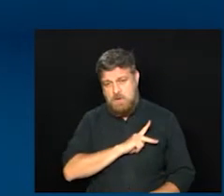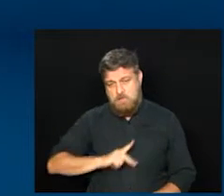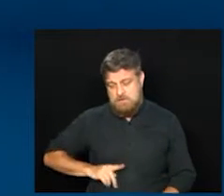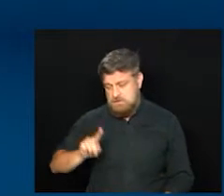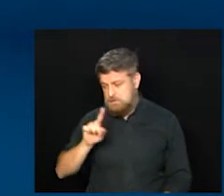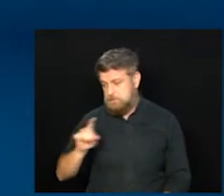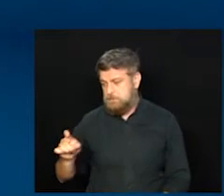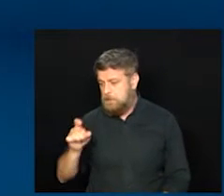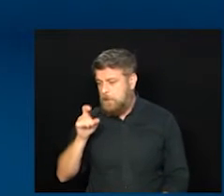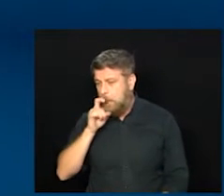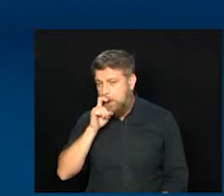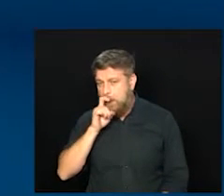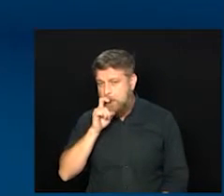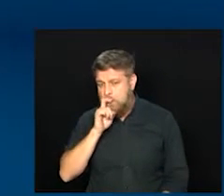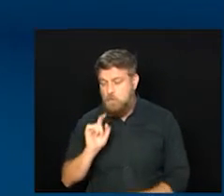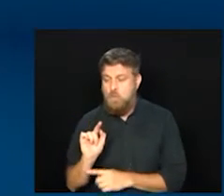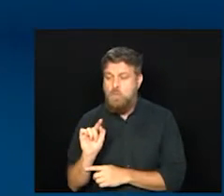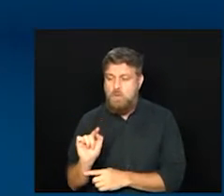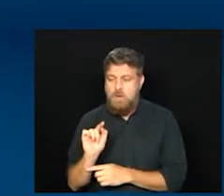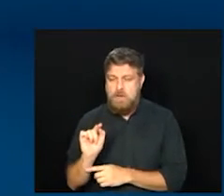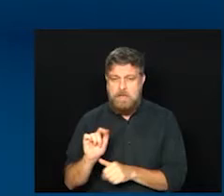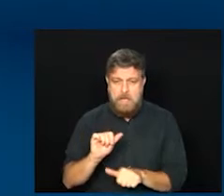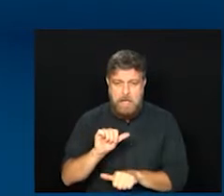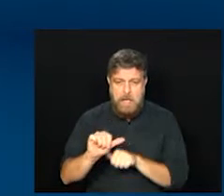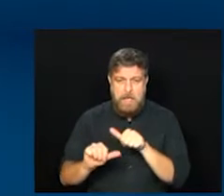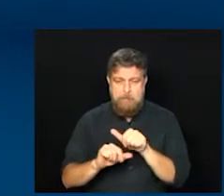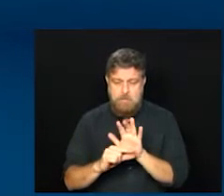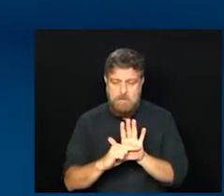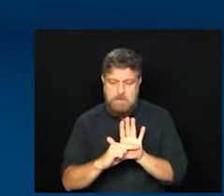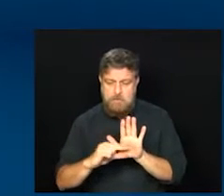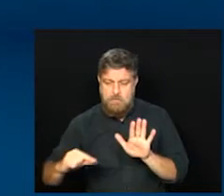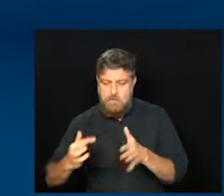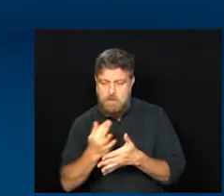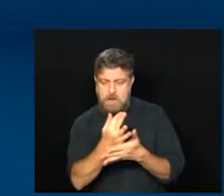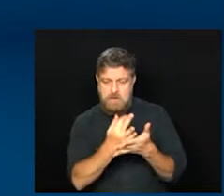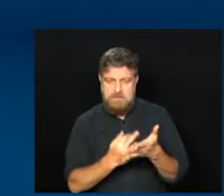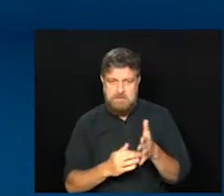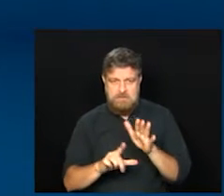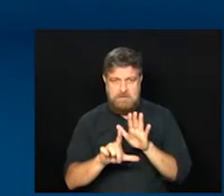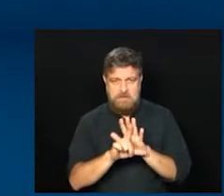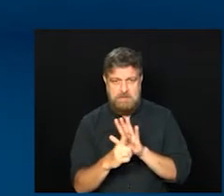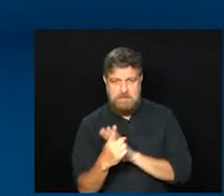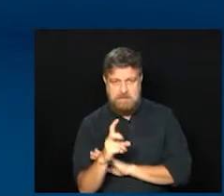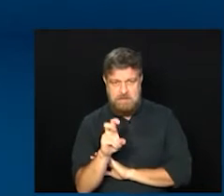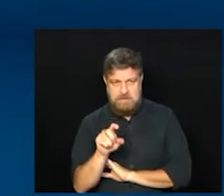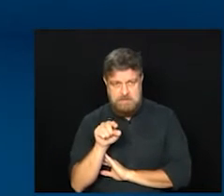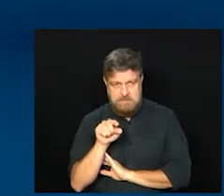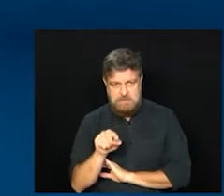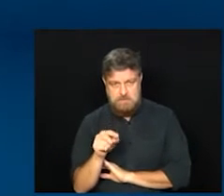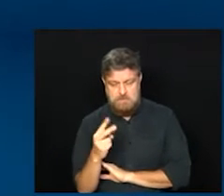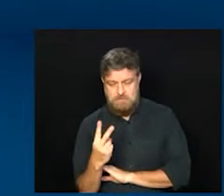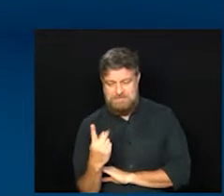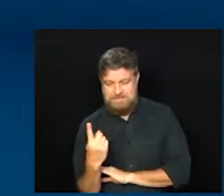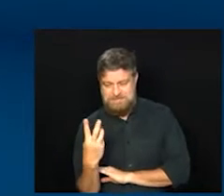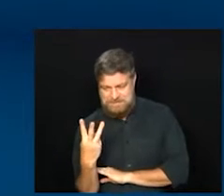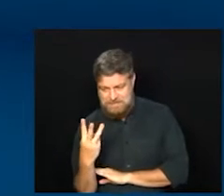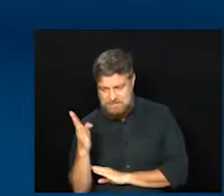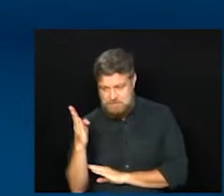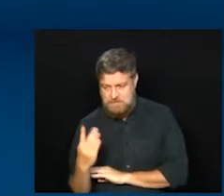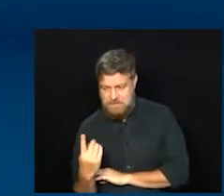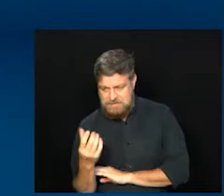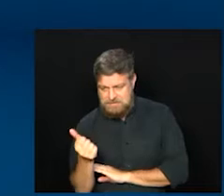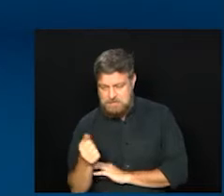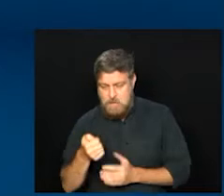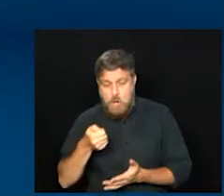Câmara, o vereador Zé Carlos, que altera a ementa e a redação da Lei 15.213 de 2016, que trata